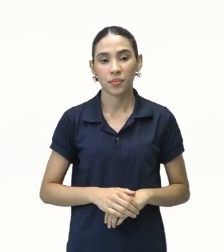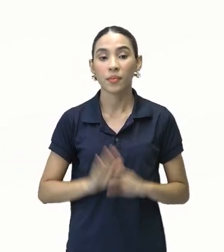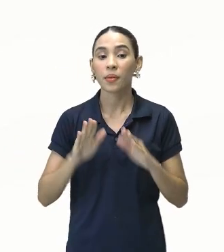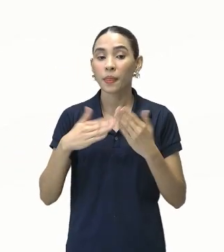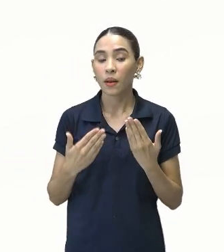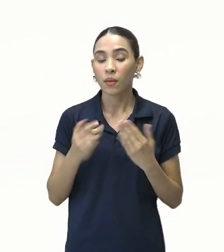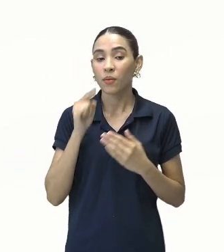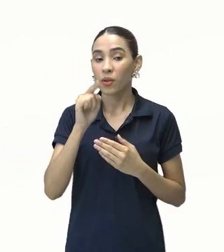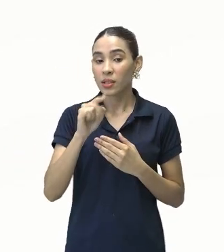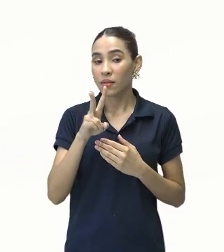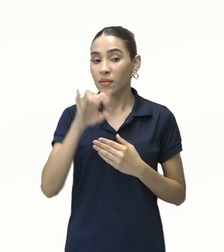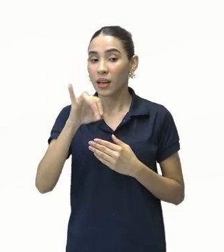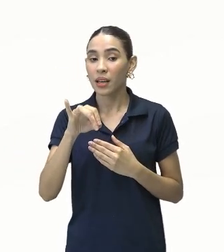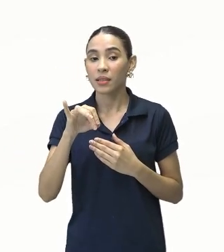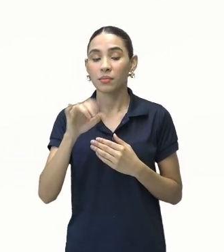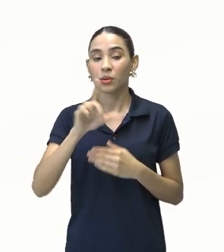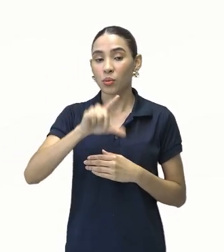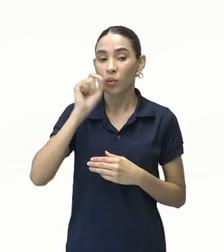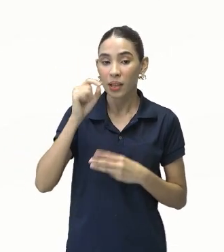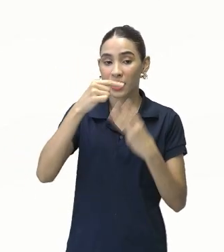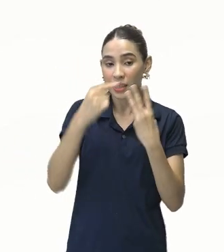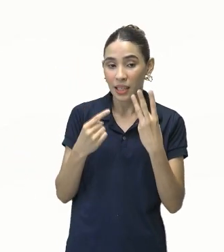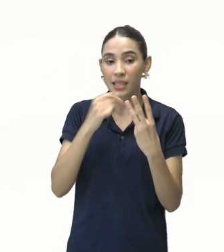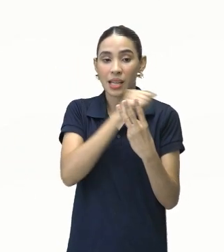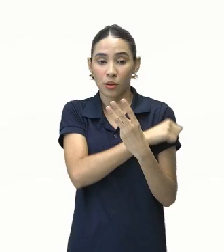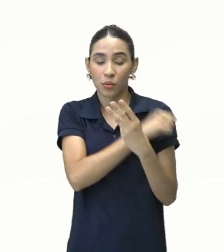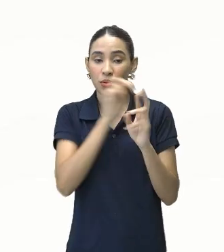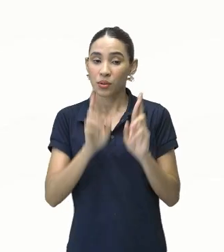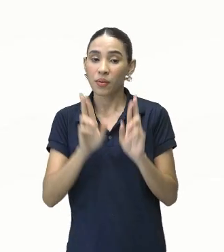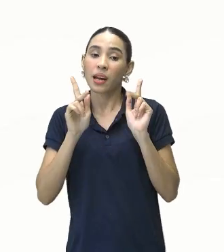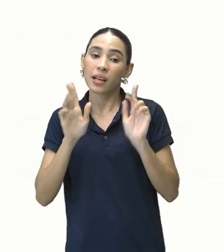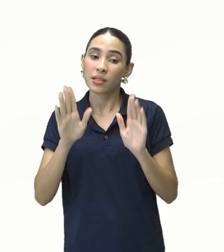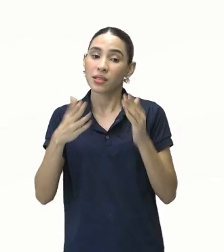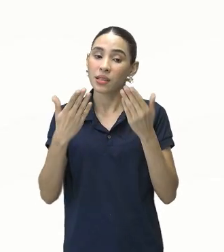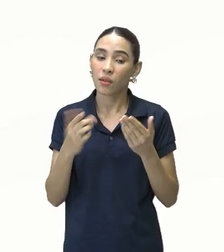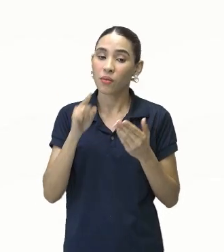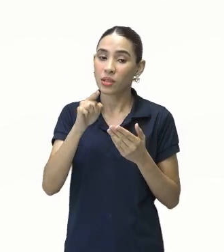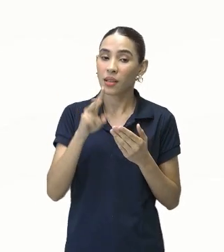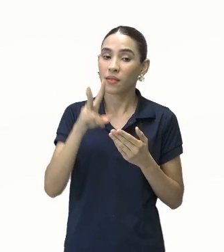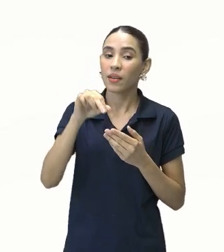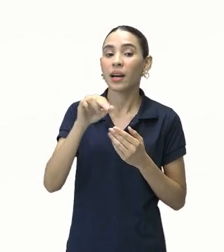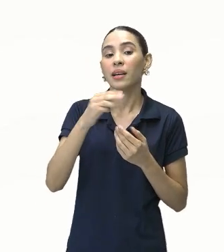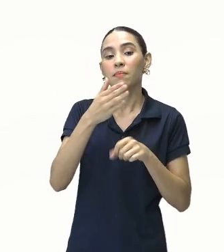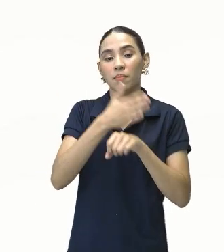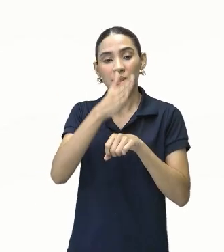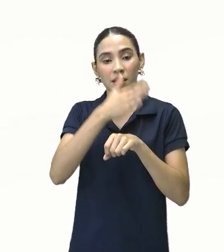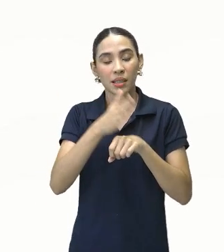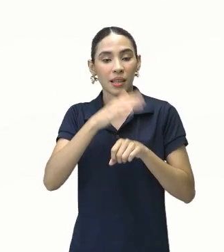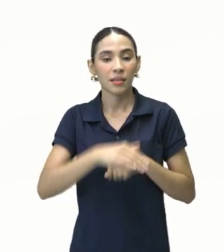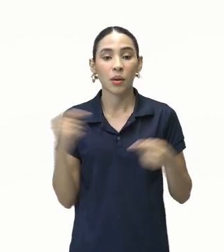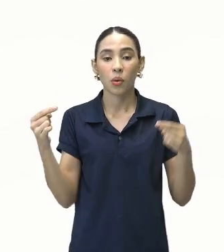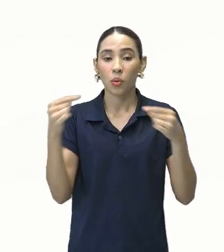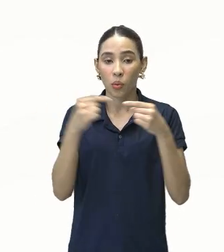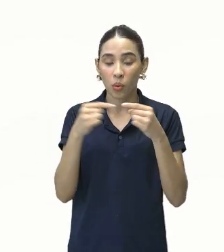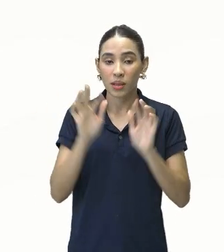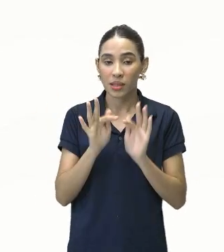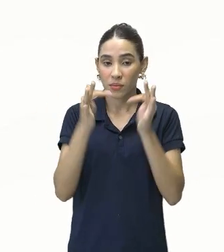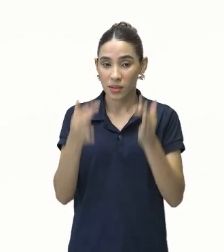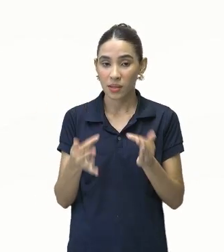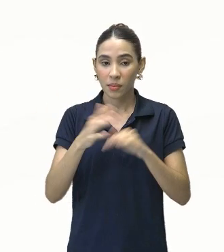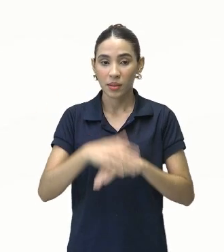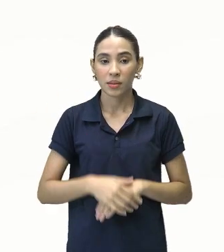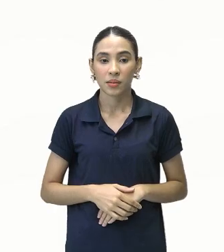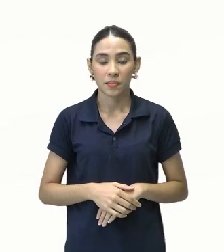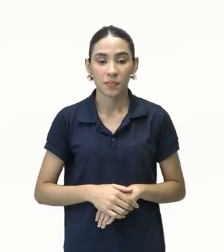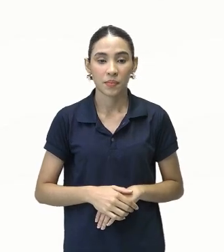Então, como você vai escolher 3 alunos diferentes, então você vai aplicar ali na combinação